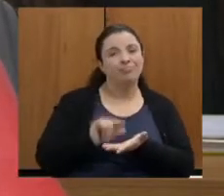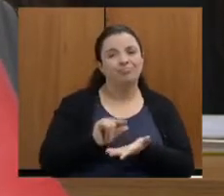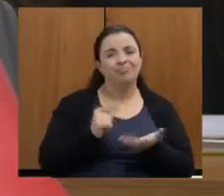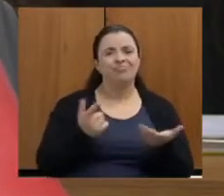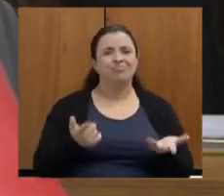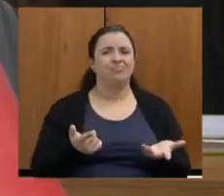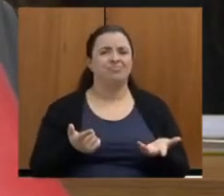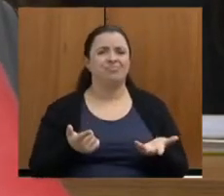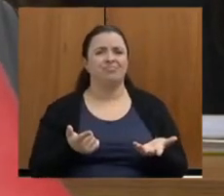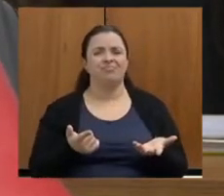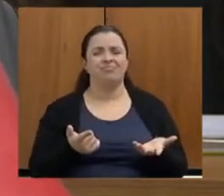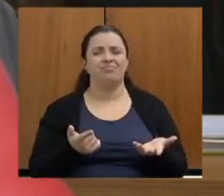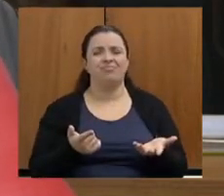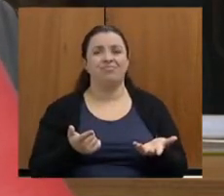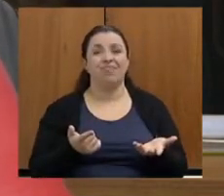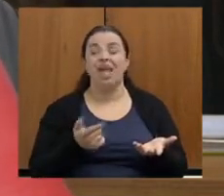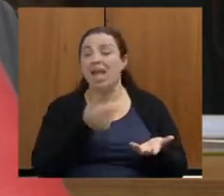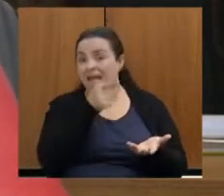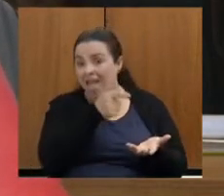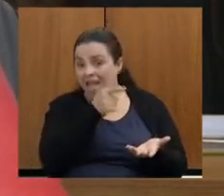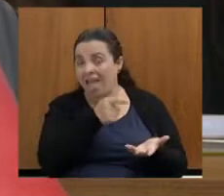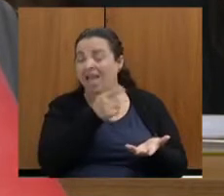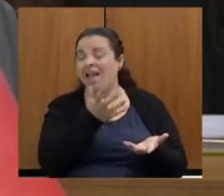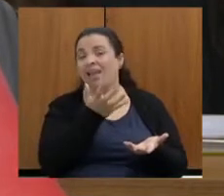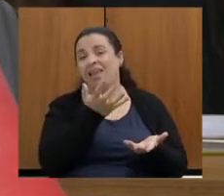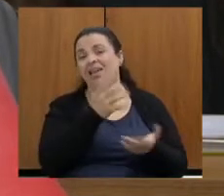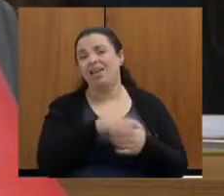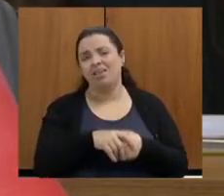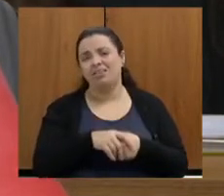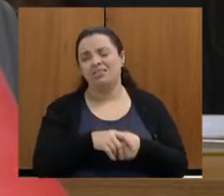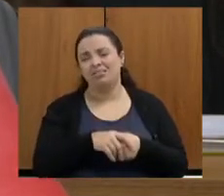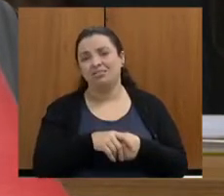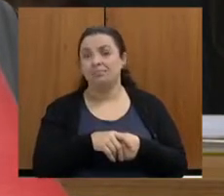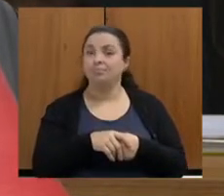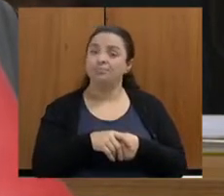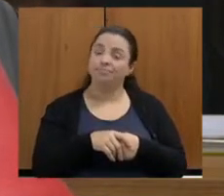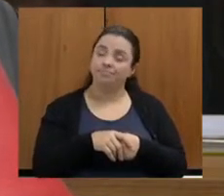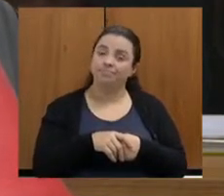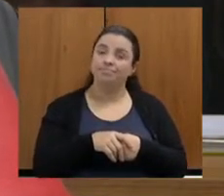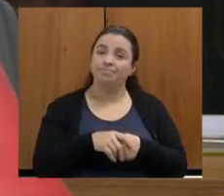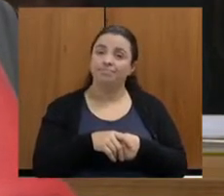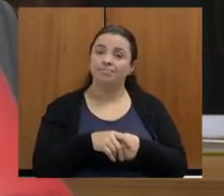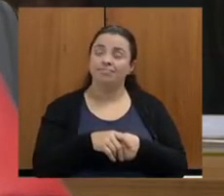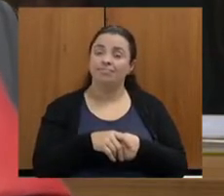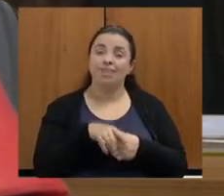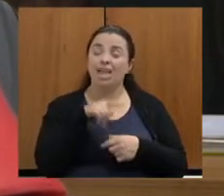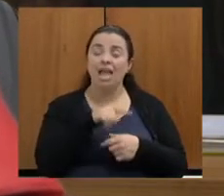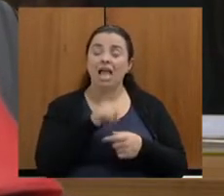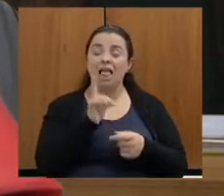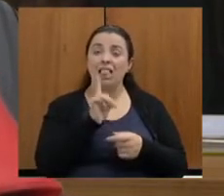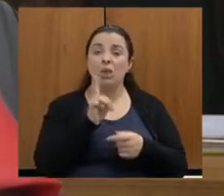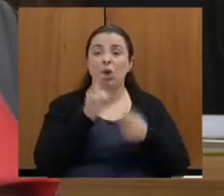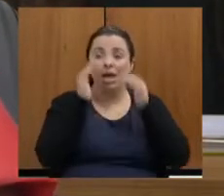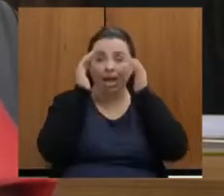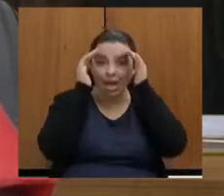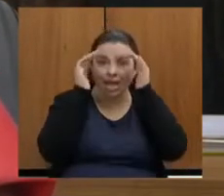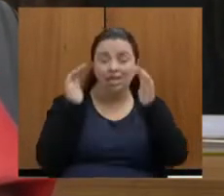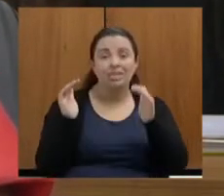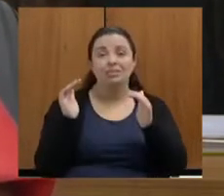o nome que for mas ela quer diminuir esse custo ela sequer leva em consideração